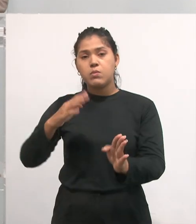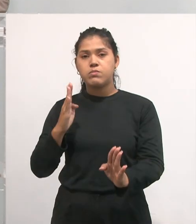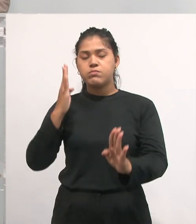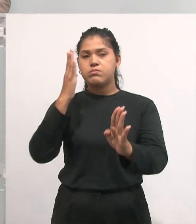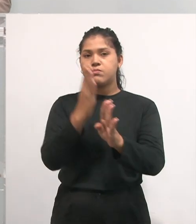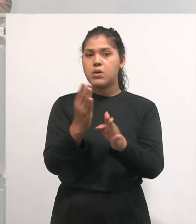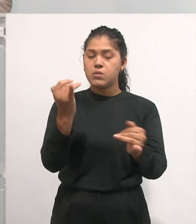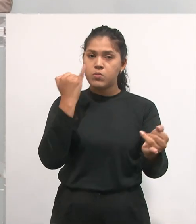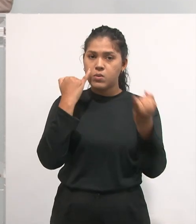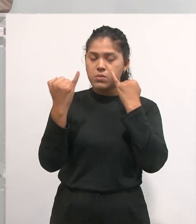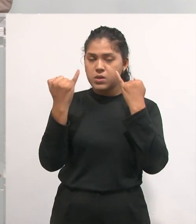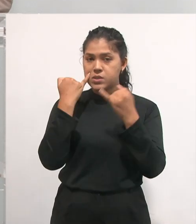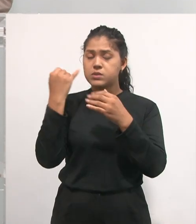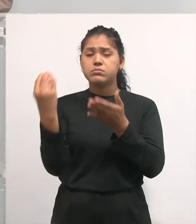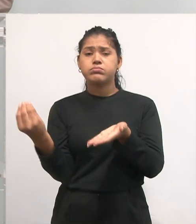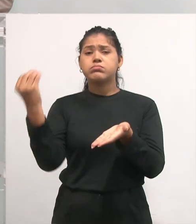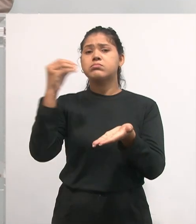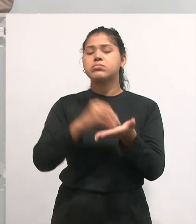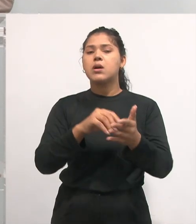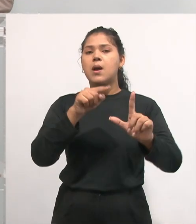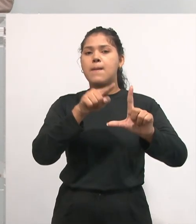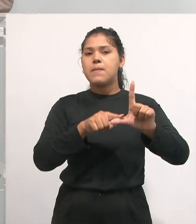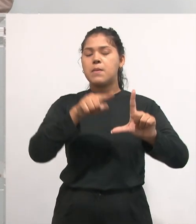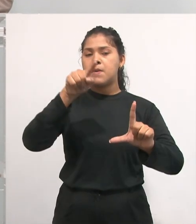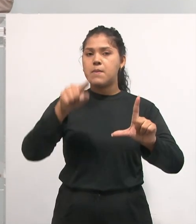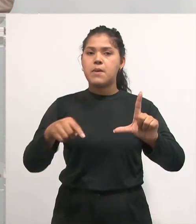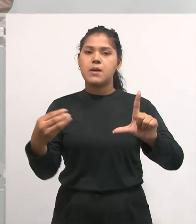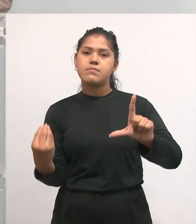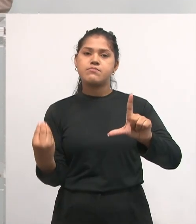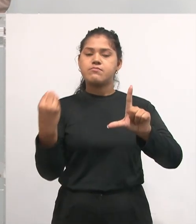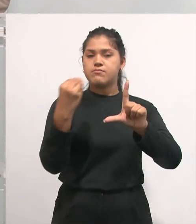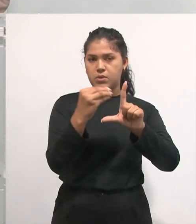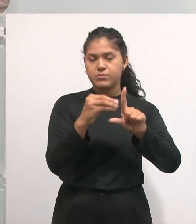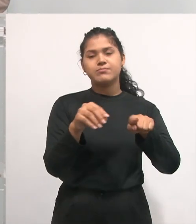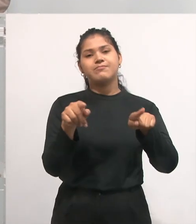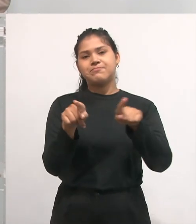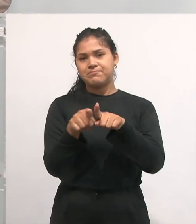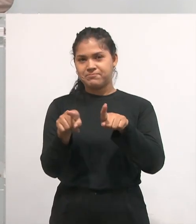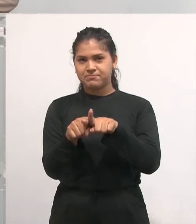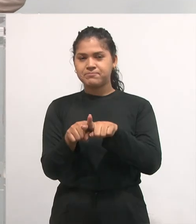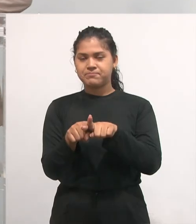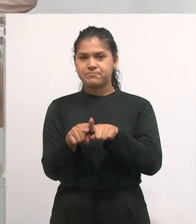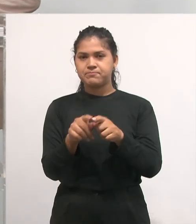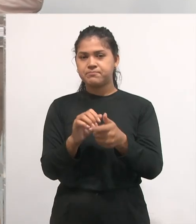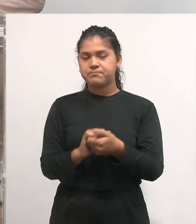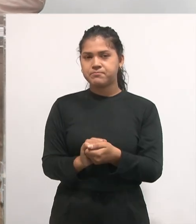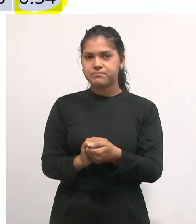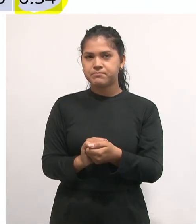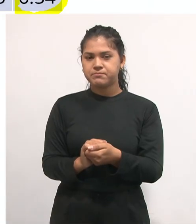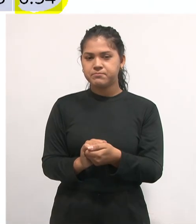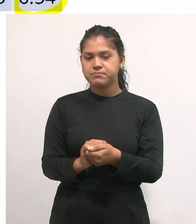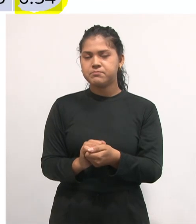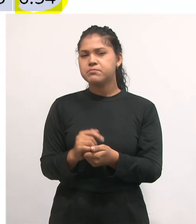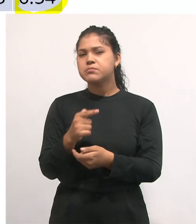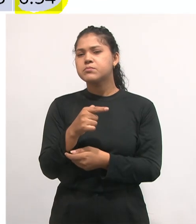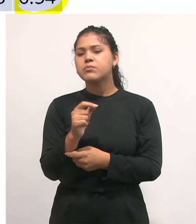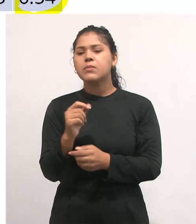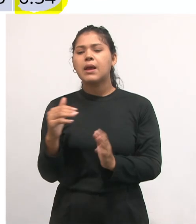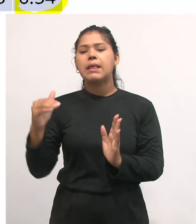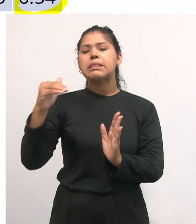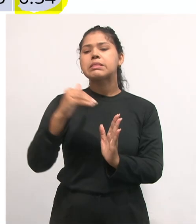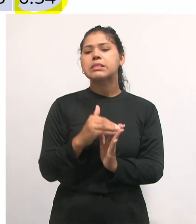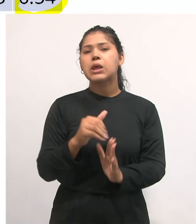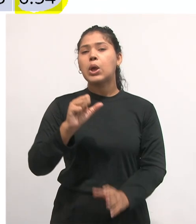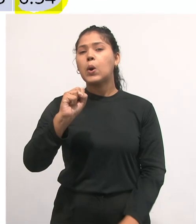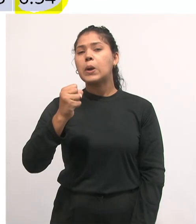você projete informações além do que você tem ali, ok? Aqui, o máximo aqui foi até